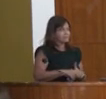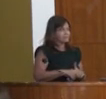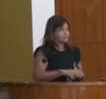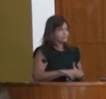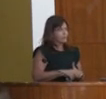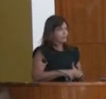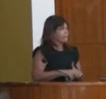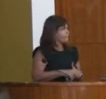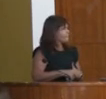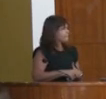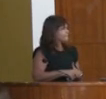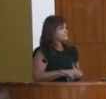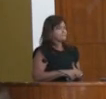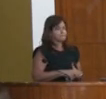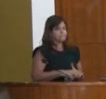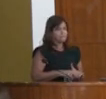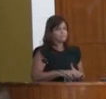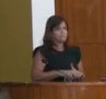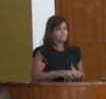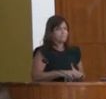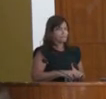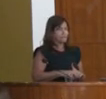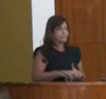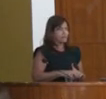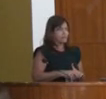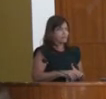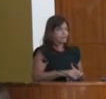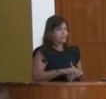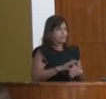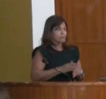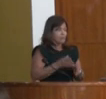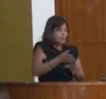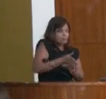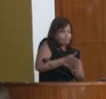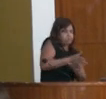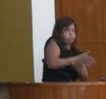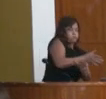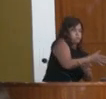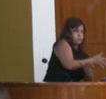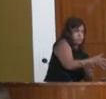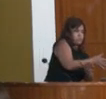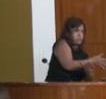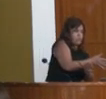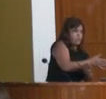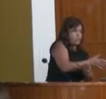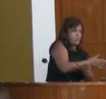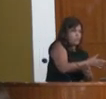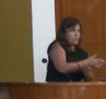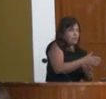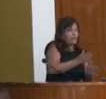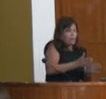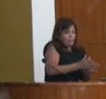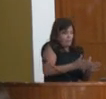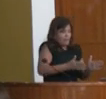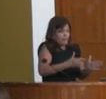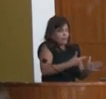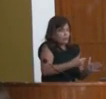que o cumprimento, né? Só que de lá para cá, a gente tem, ó, em maio de 2022,